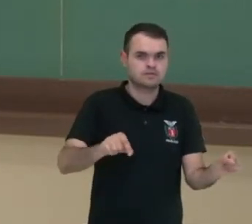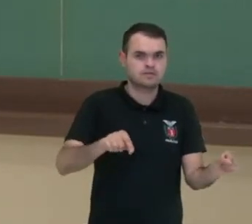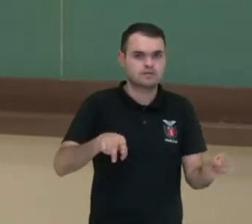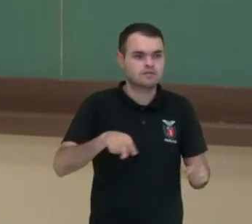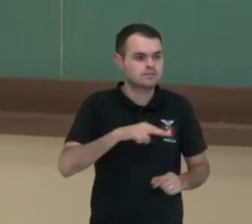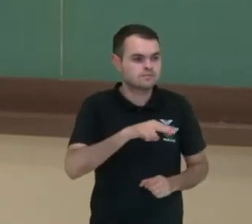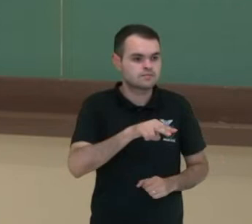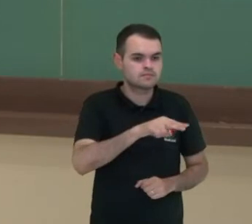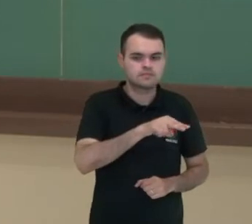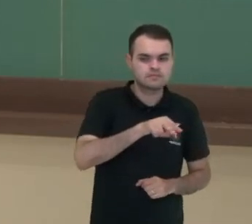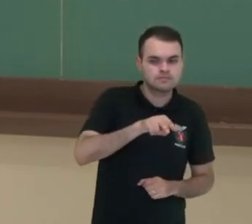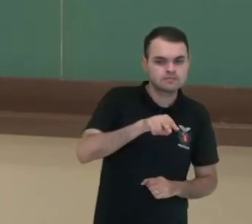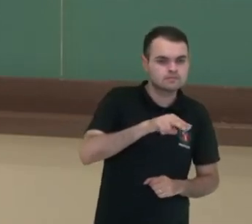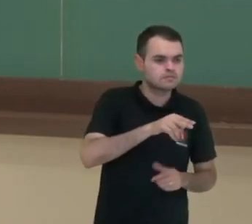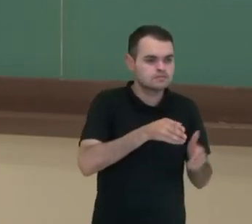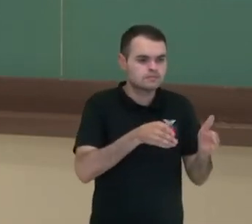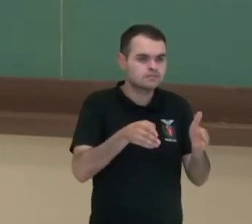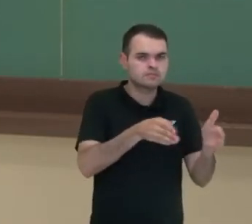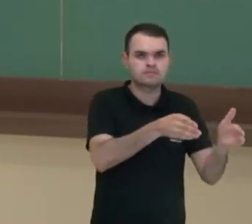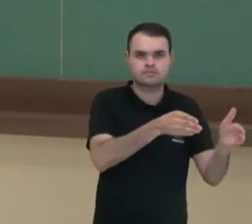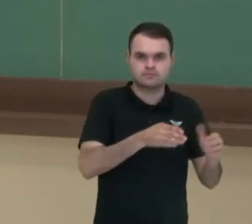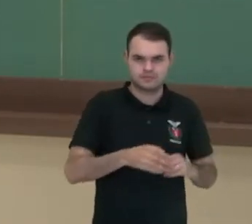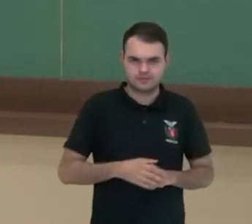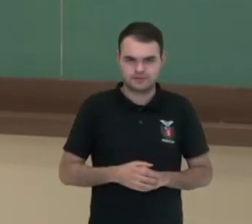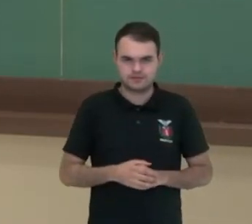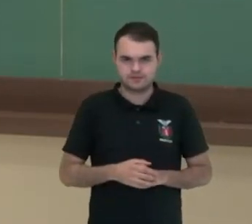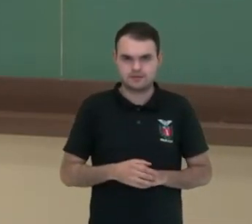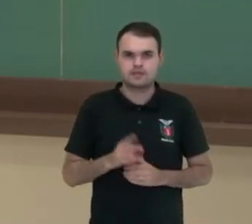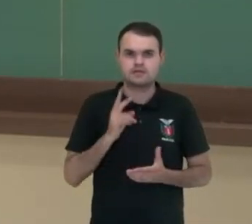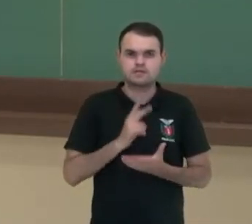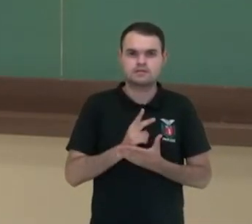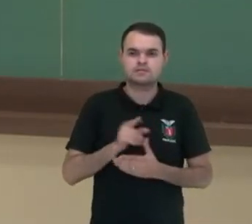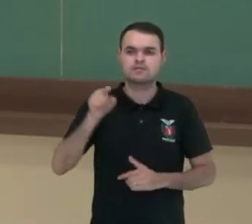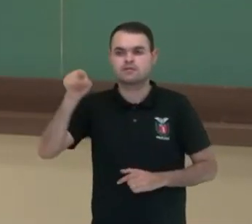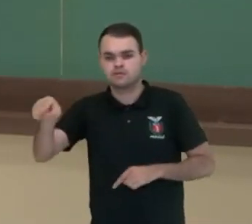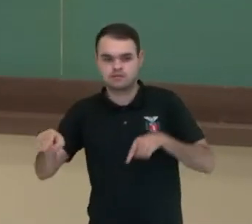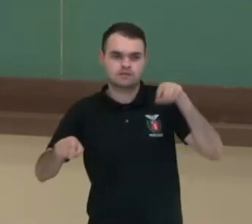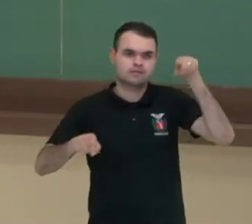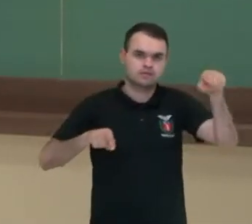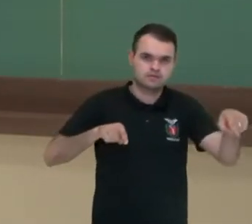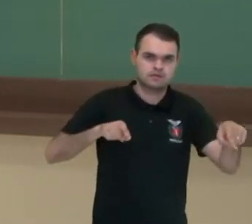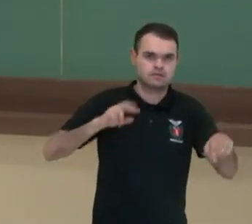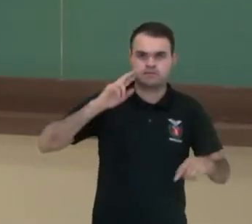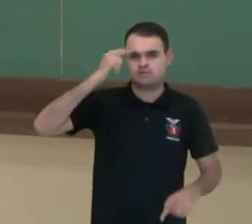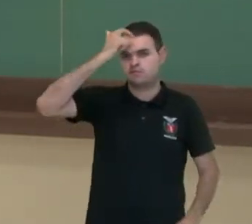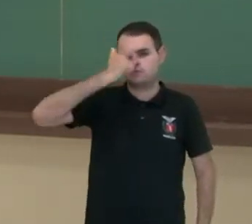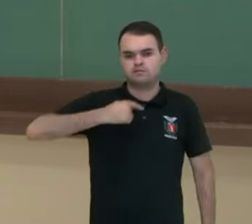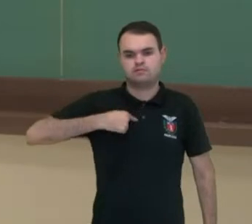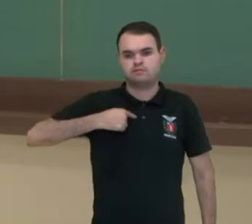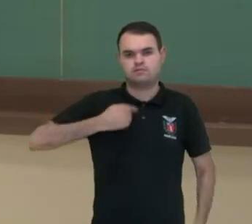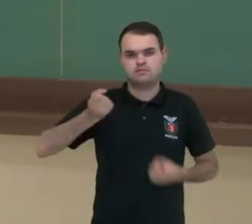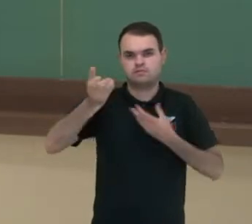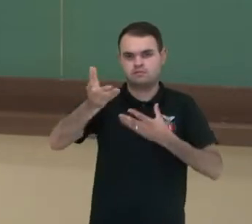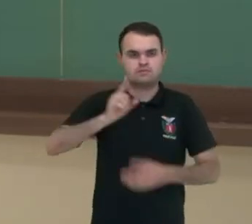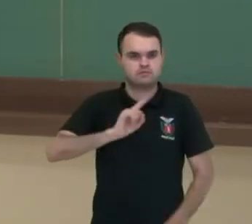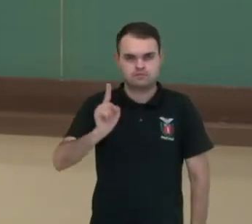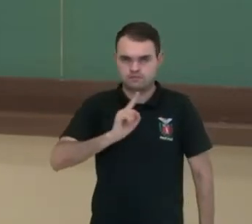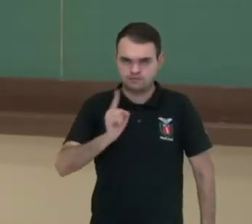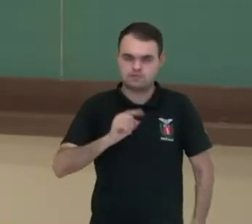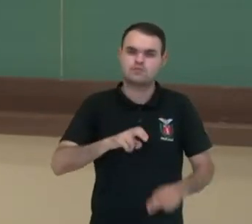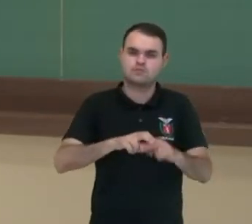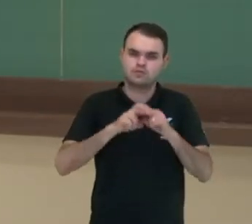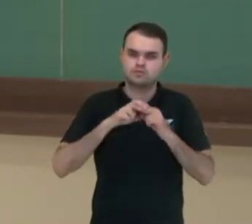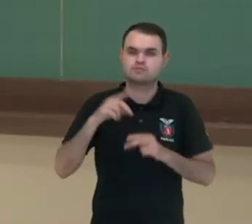ver aonde que ela ia. Então, sempre falando de outro e não sobre si mesmo, esse narrador. Então, é